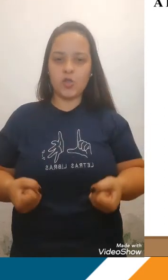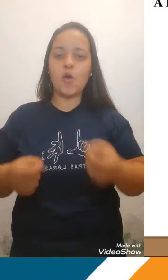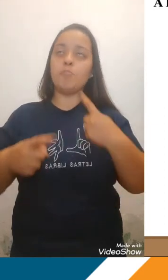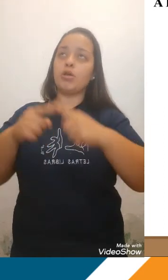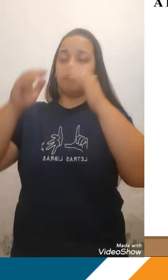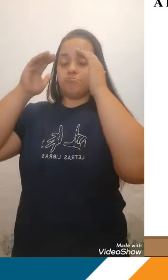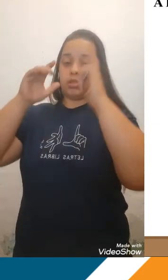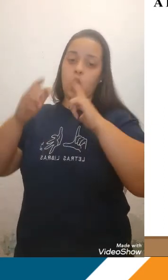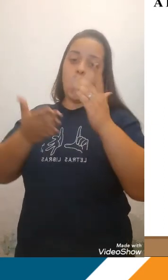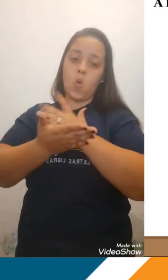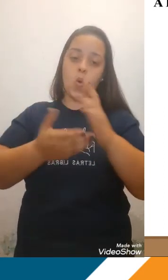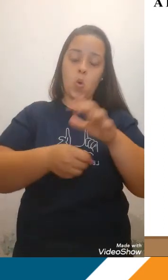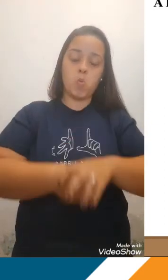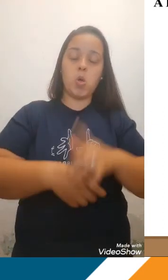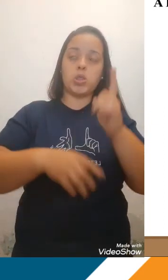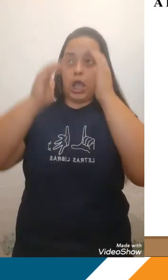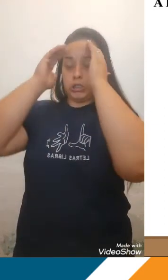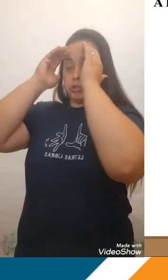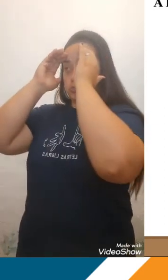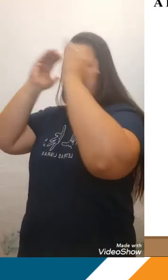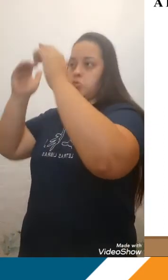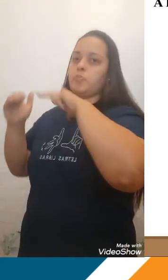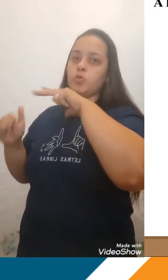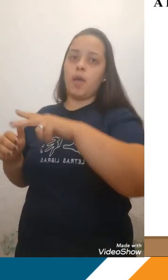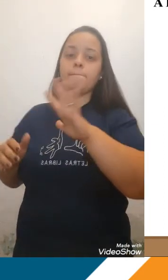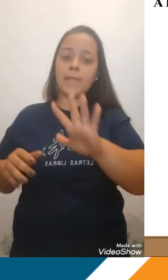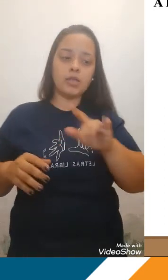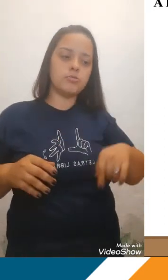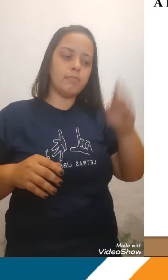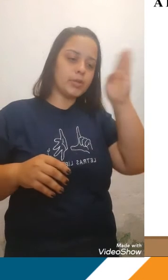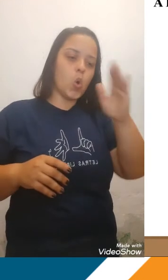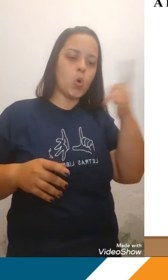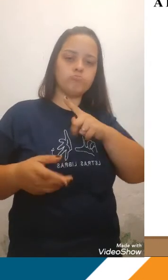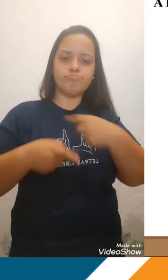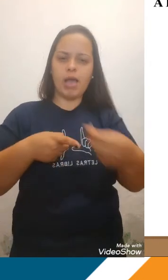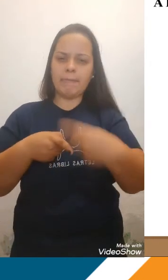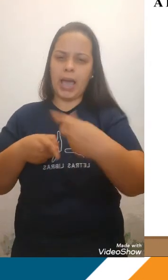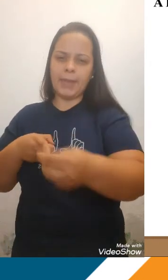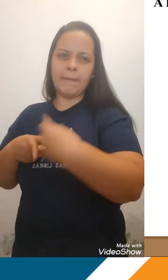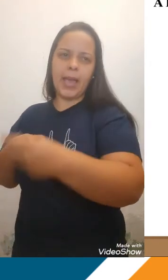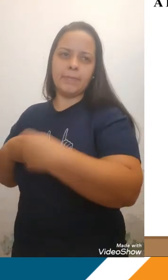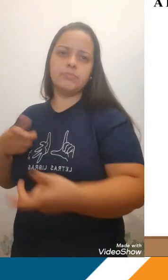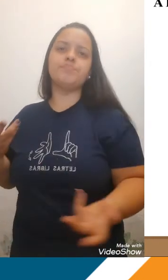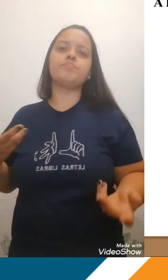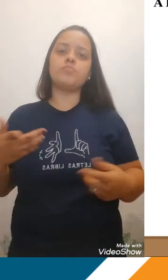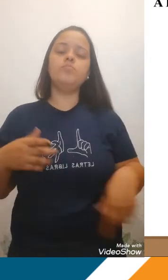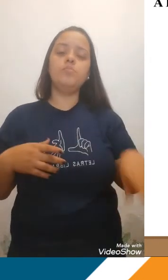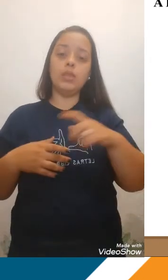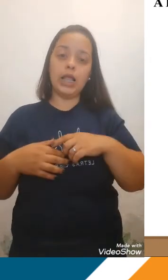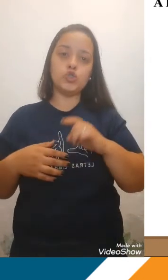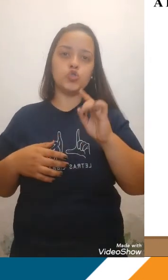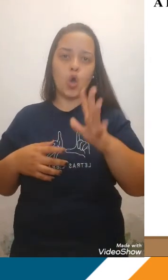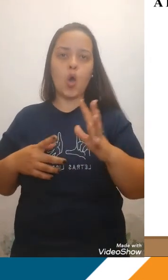serem fiéis a Portugal, mas elas serão combatidas pelo exército brasileiro. E, além disso, foi somente